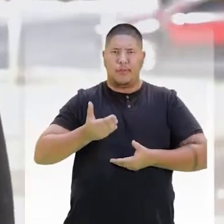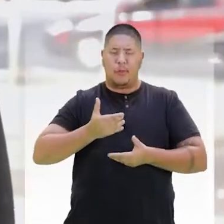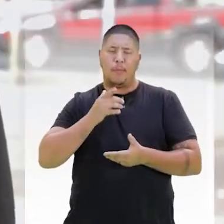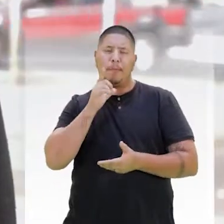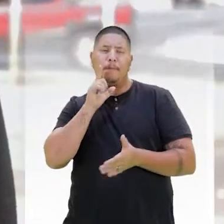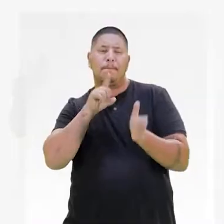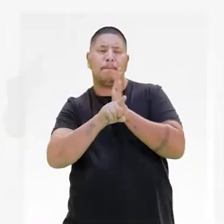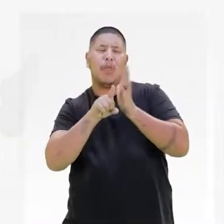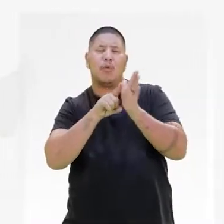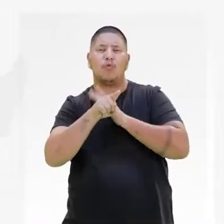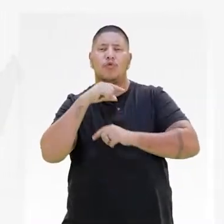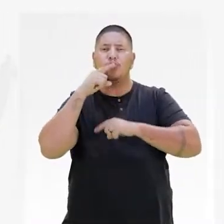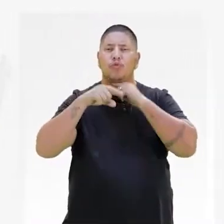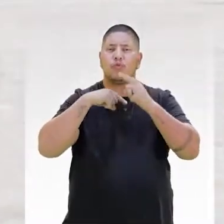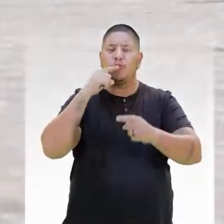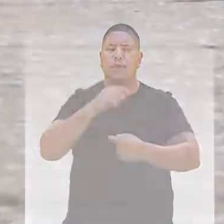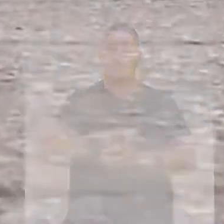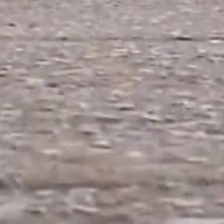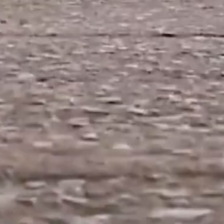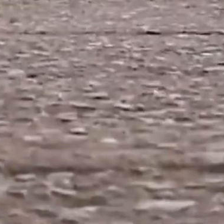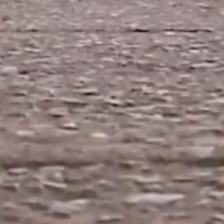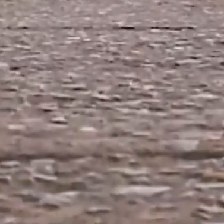Fala Trabalhador.